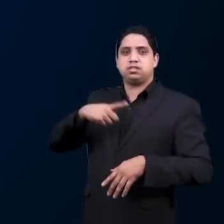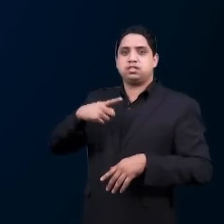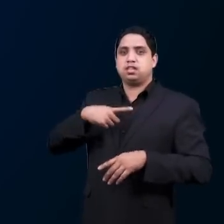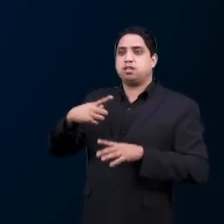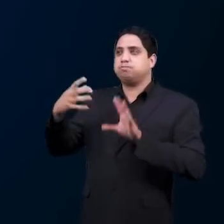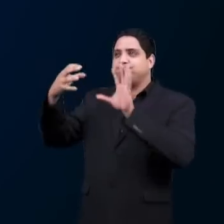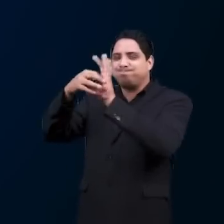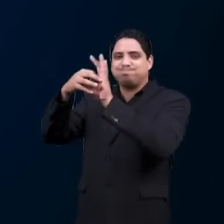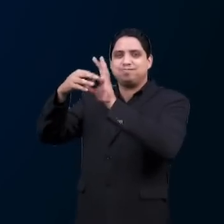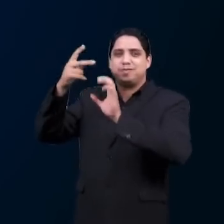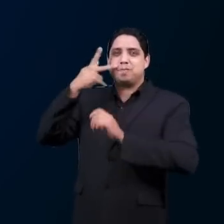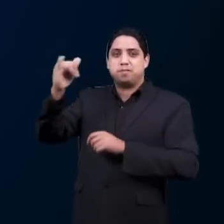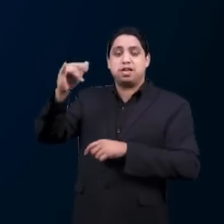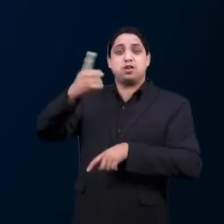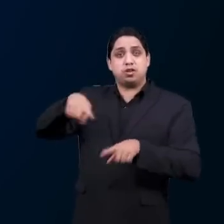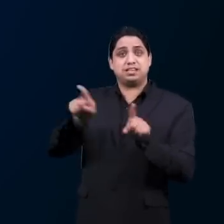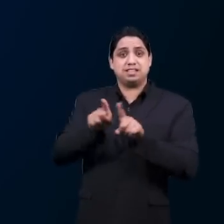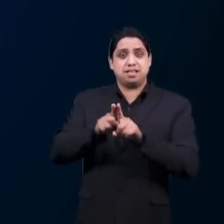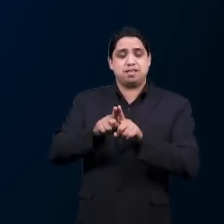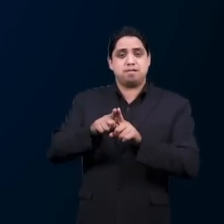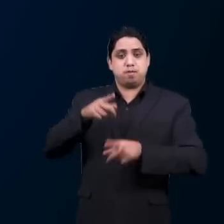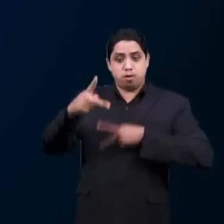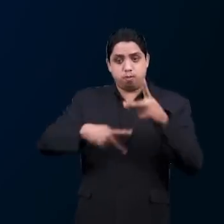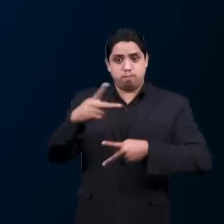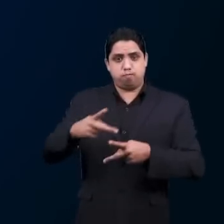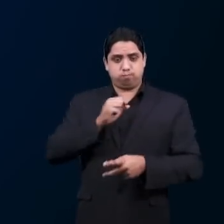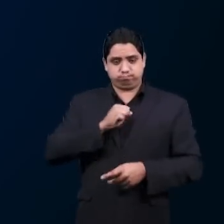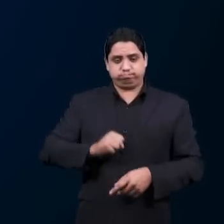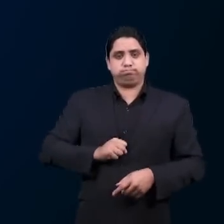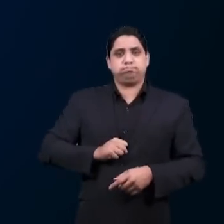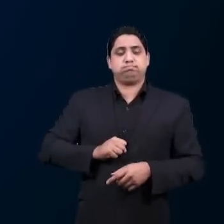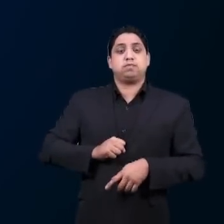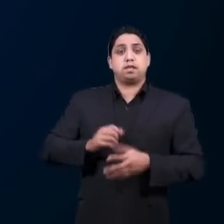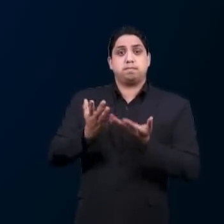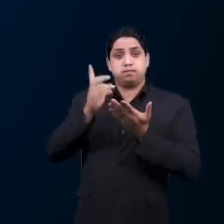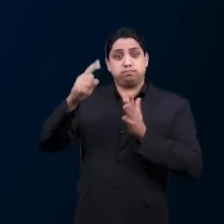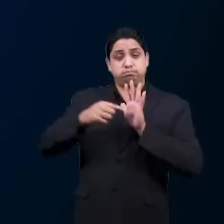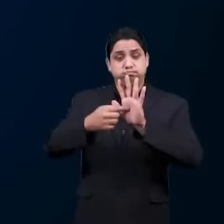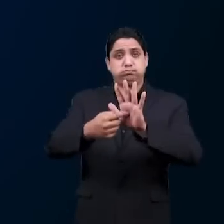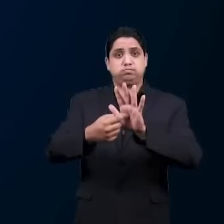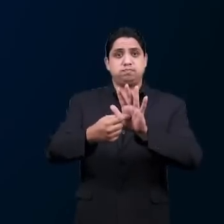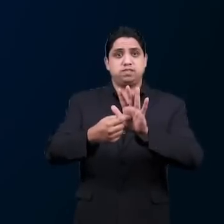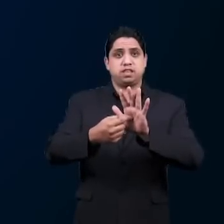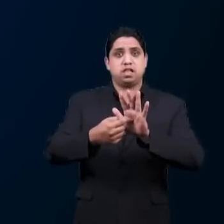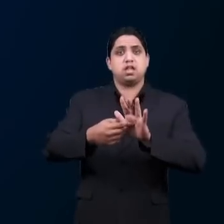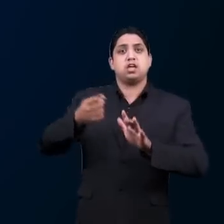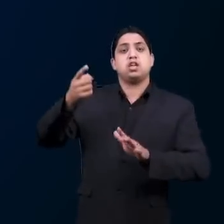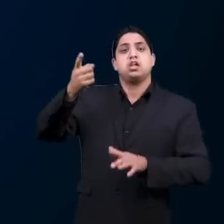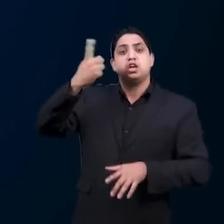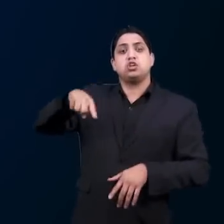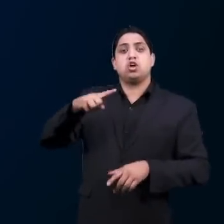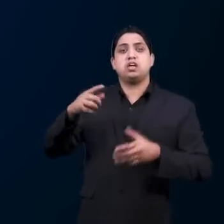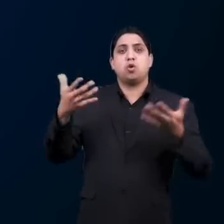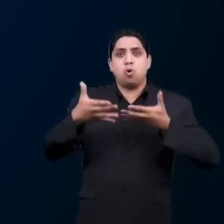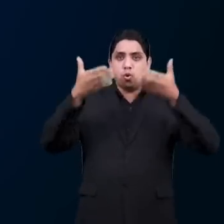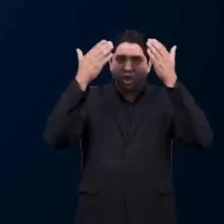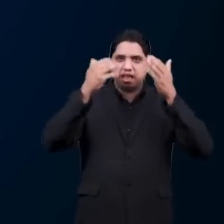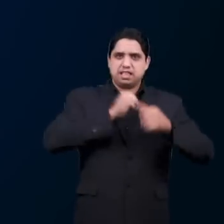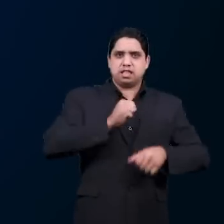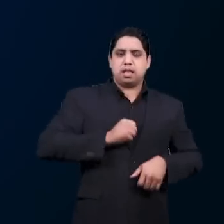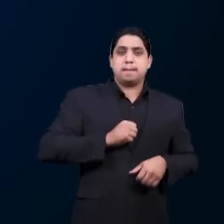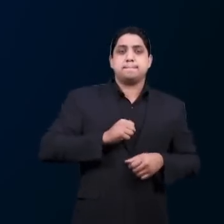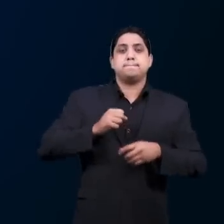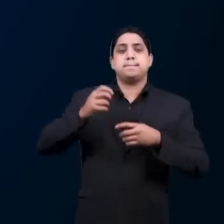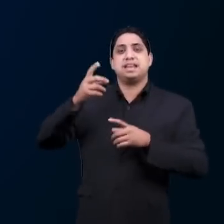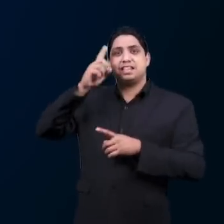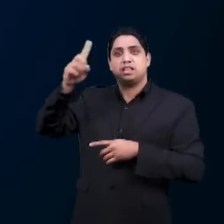Nós também seríamos feitos nação sacerdotal, como a palavra diz assim: e nos fez reis e sacerdotes para Deus e seu